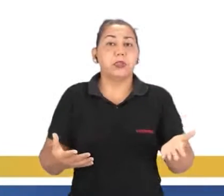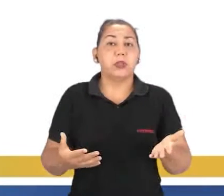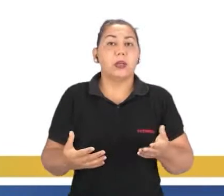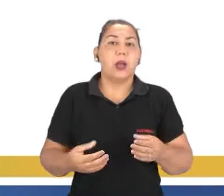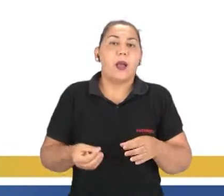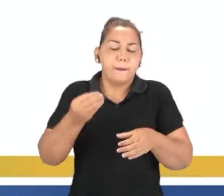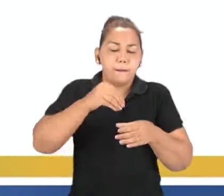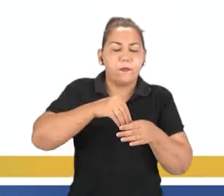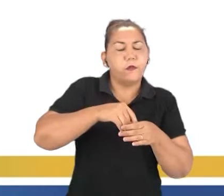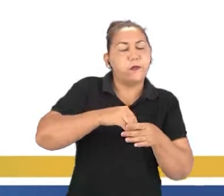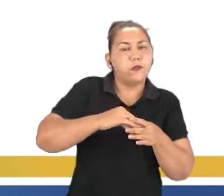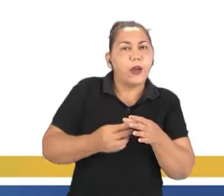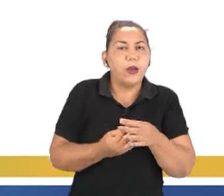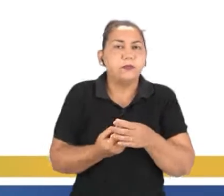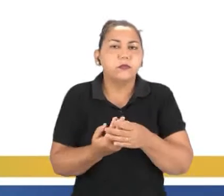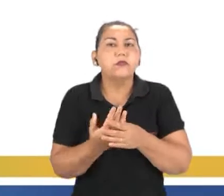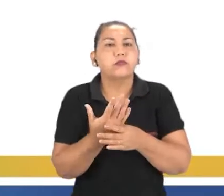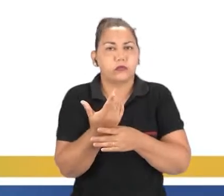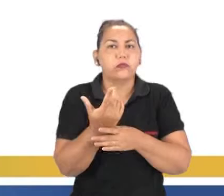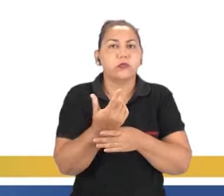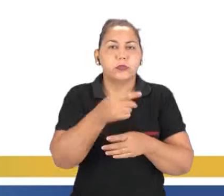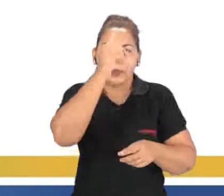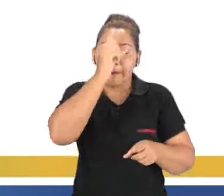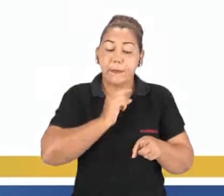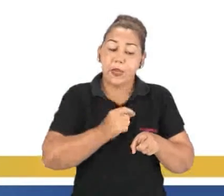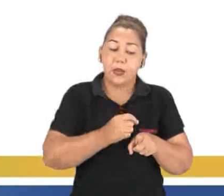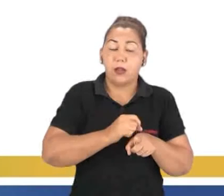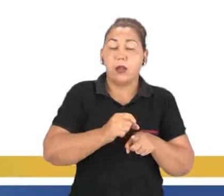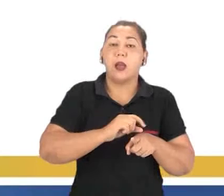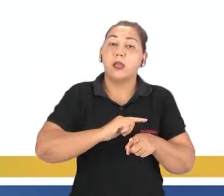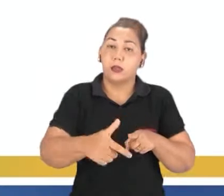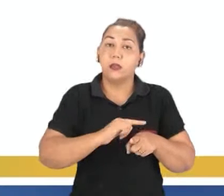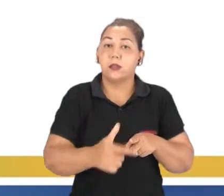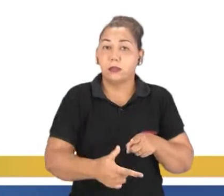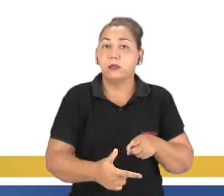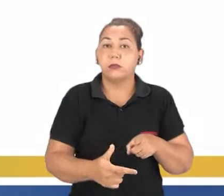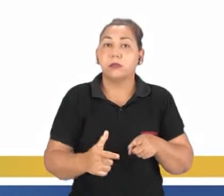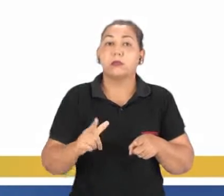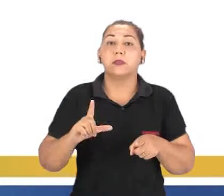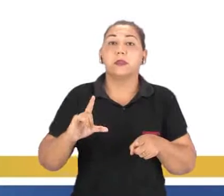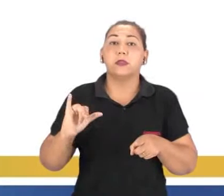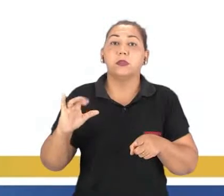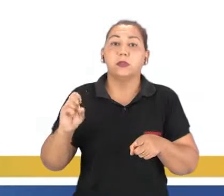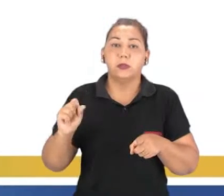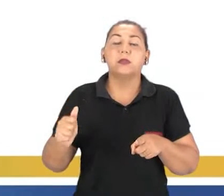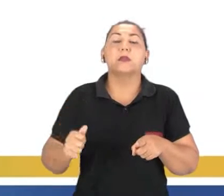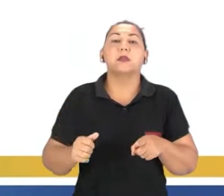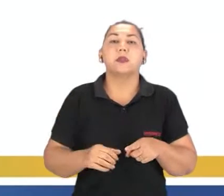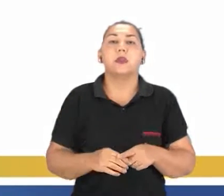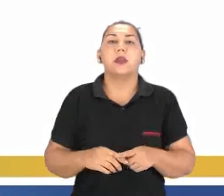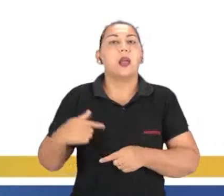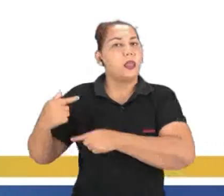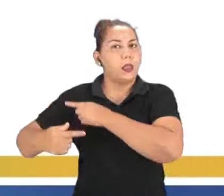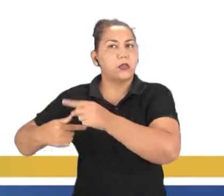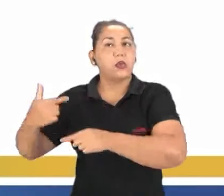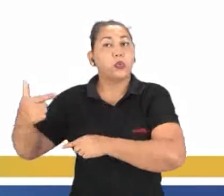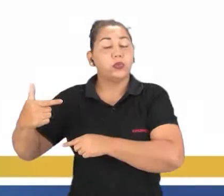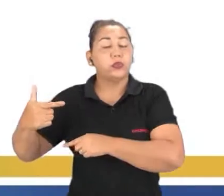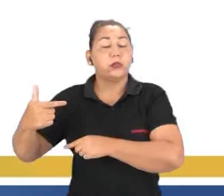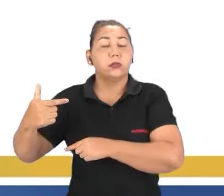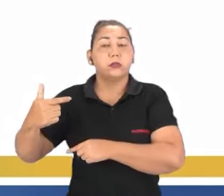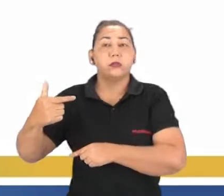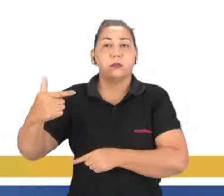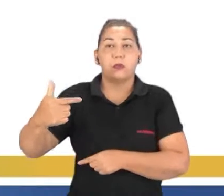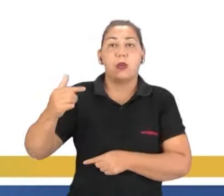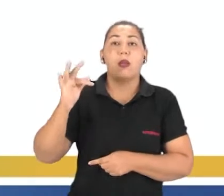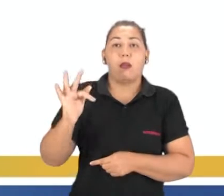dessas plantas com ervilhas amarelas e lisas. Na segunda geração, na geração F2, ele observou